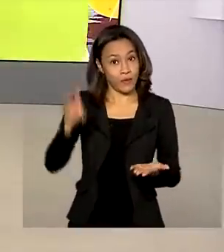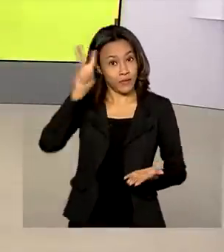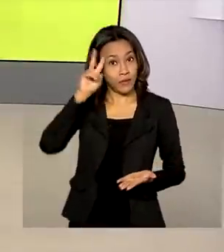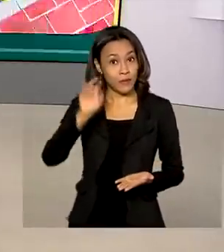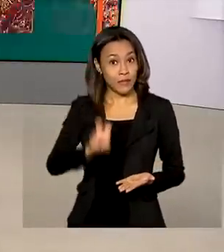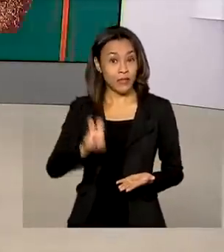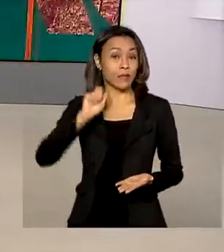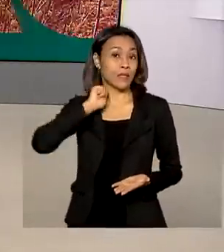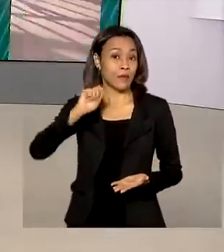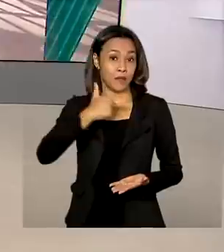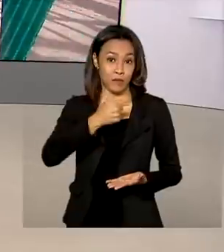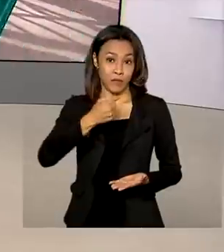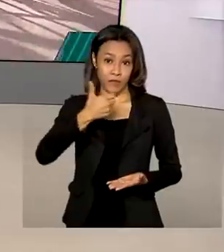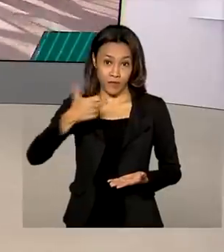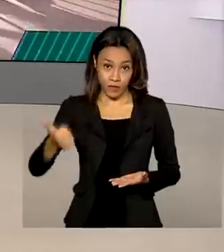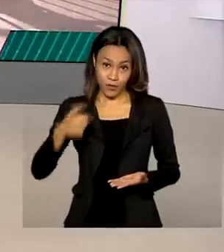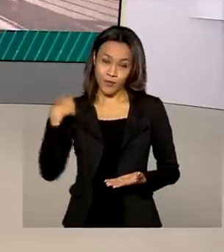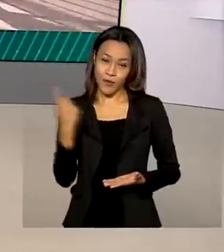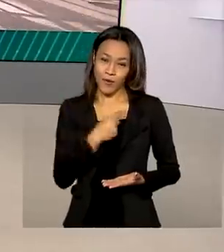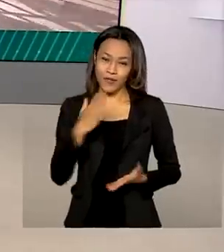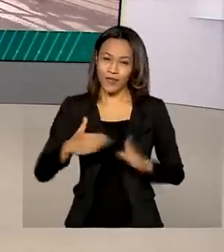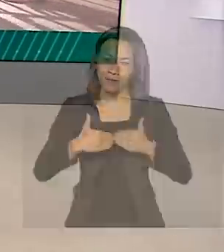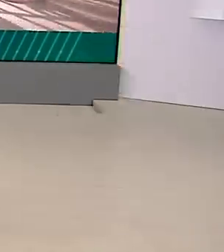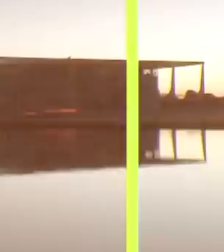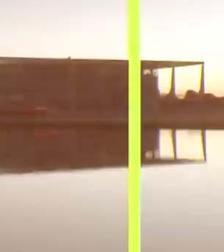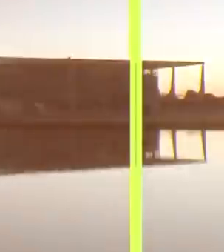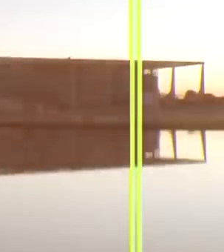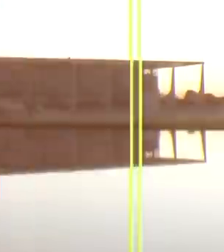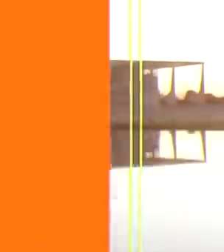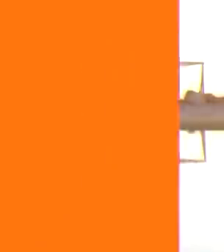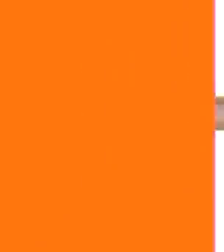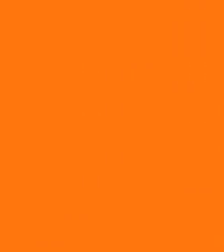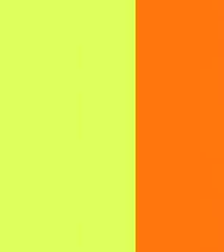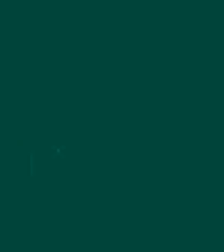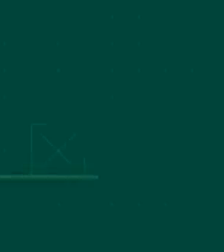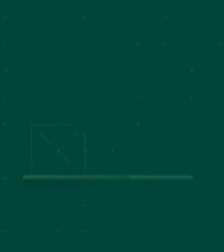de abril de 2021. O Brasil em Dia já está no ar.